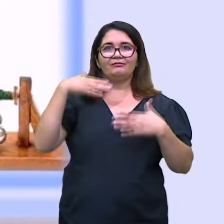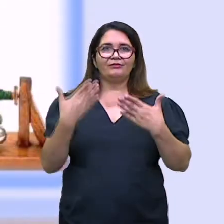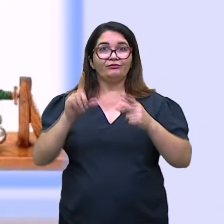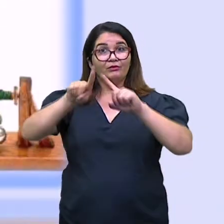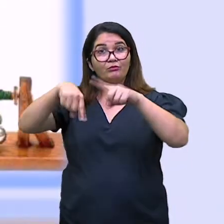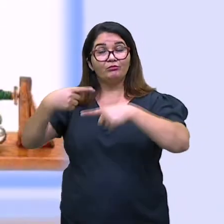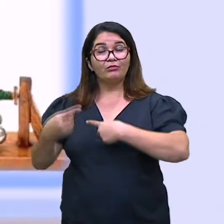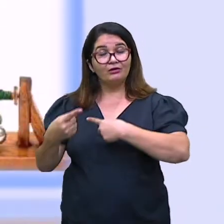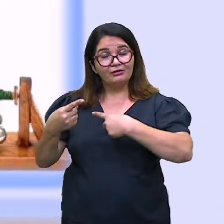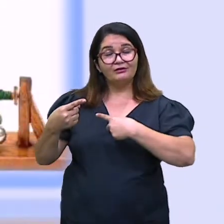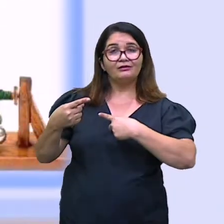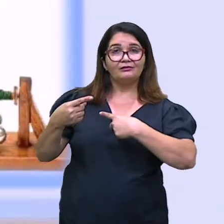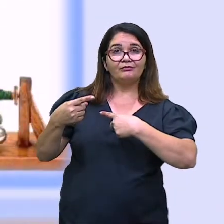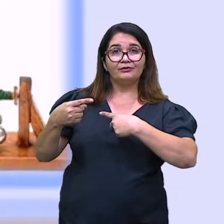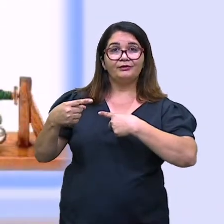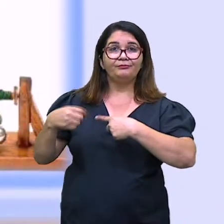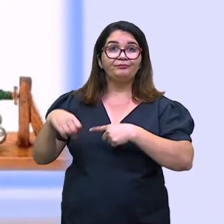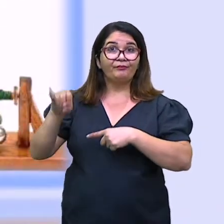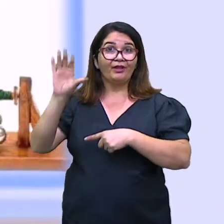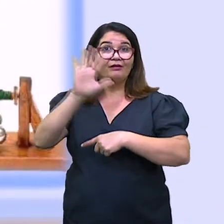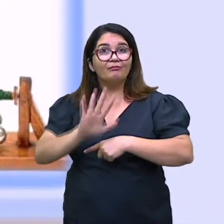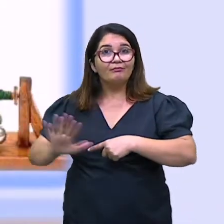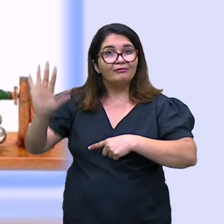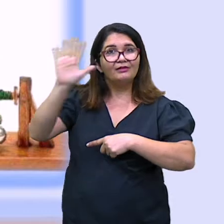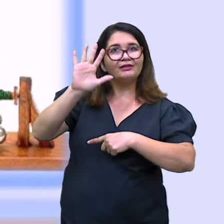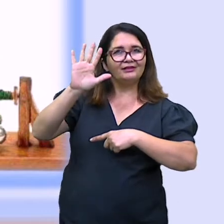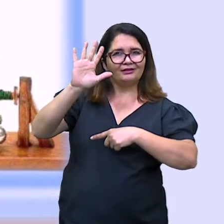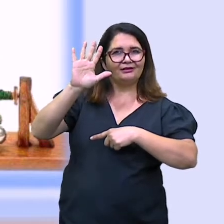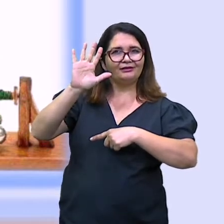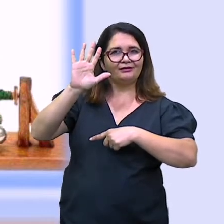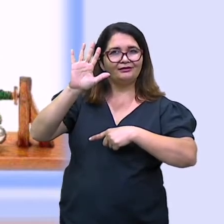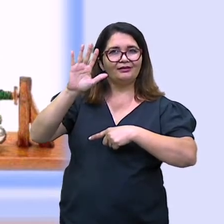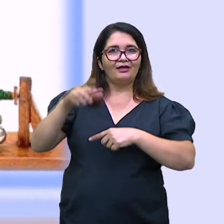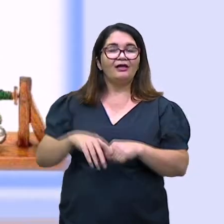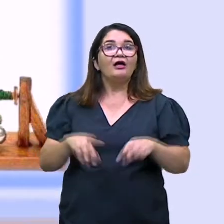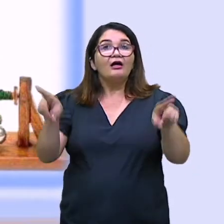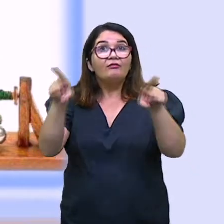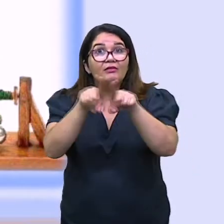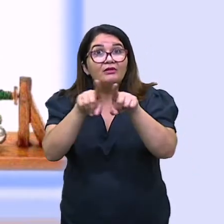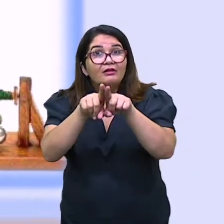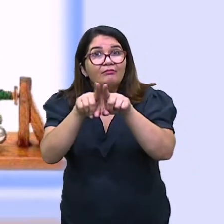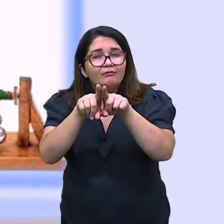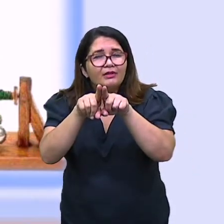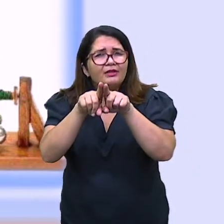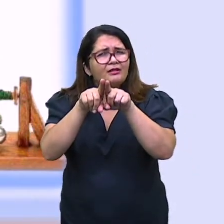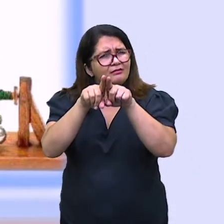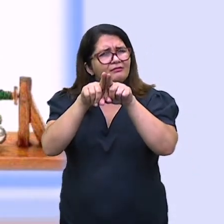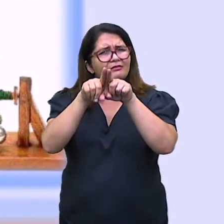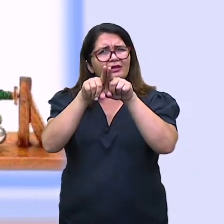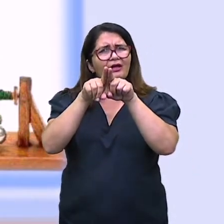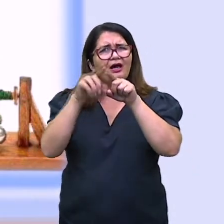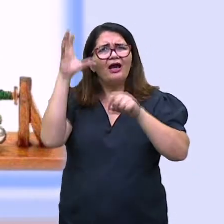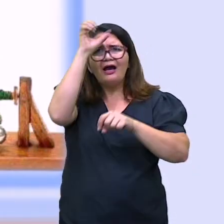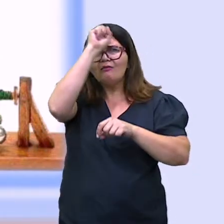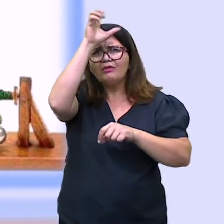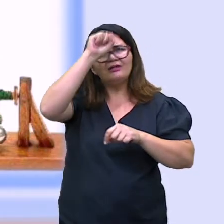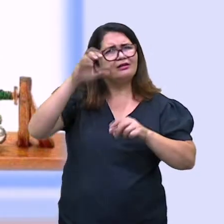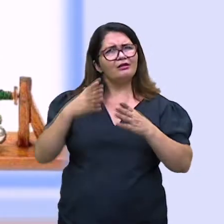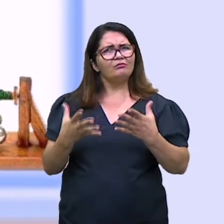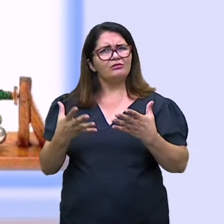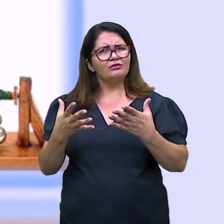mais. Nós falamos das máquinas. Que máquinas foram essas que nós